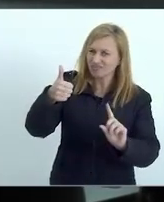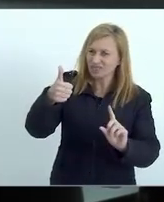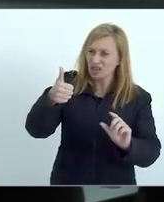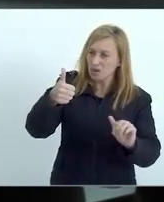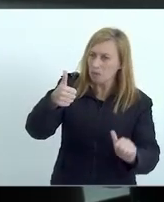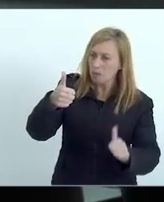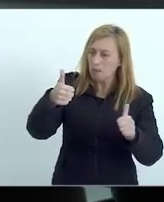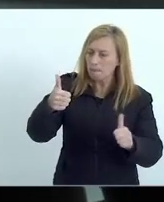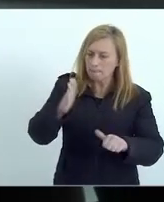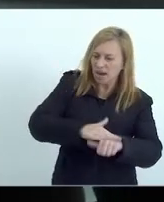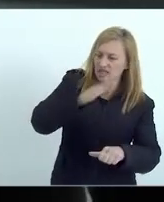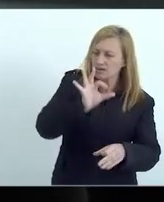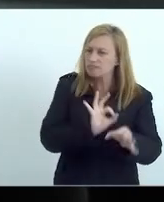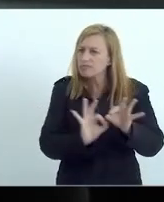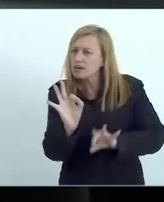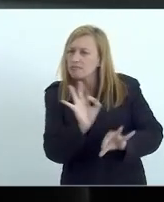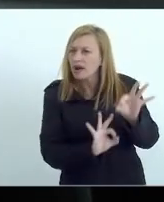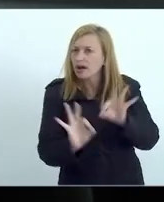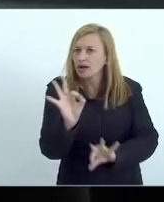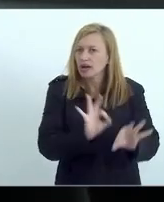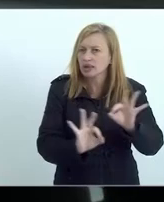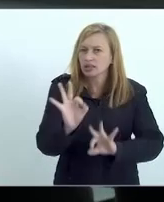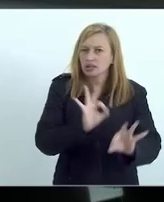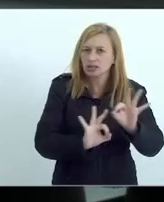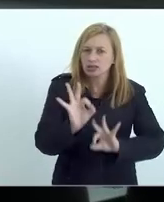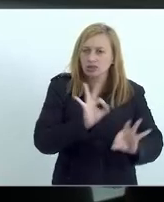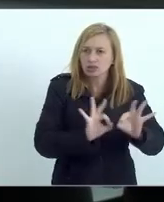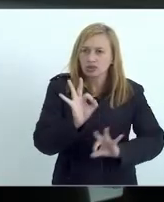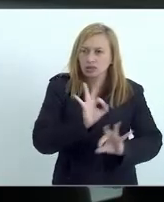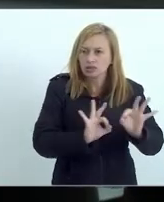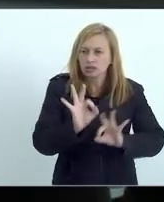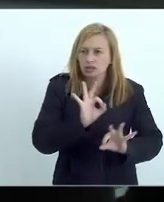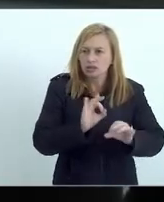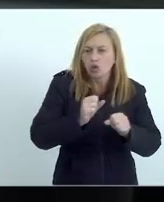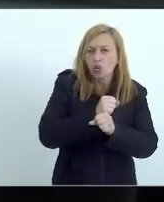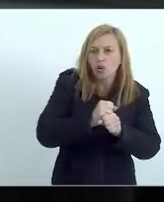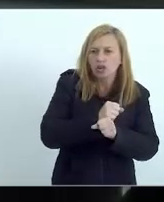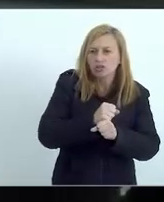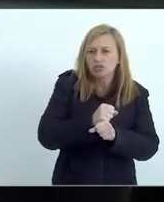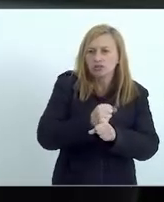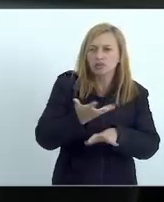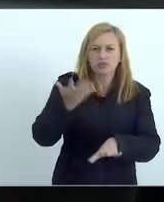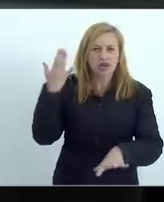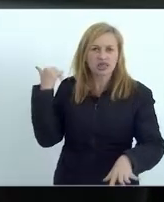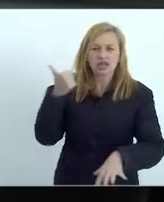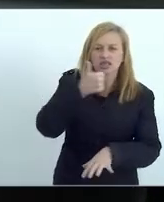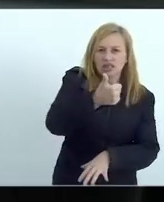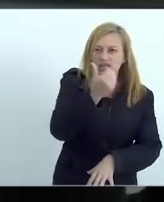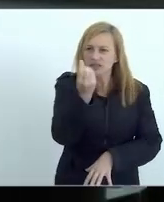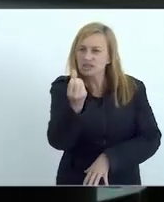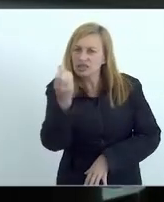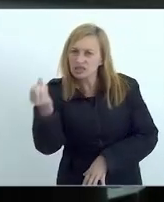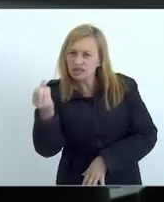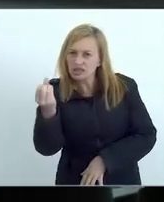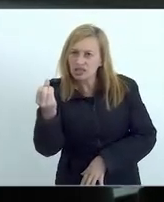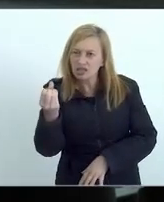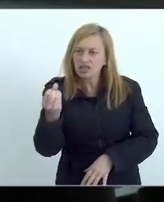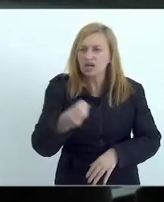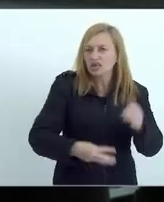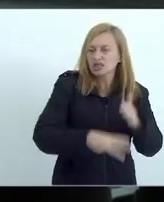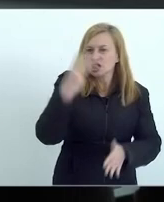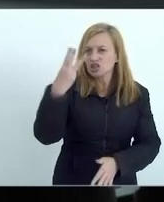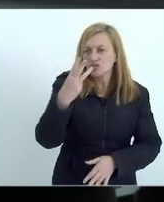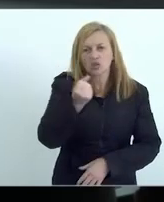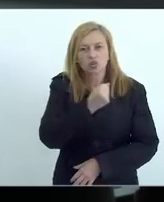melhores os mais preparados por quê Porque se pretende então ano passado foram 166 chamam os